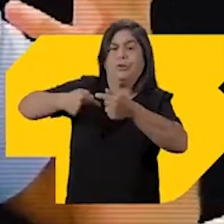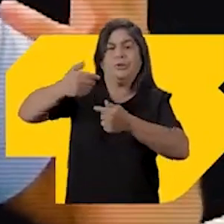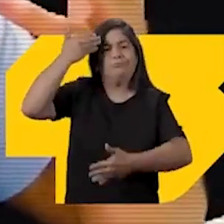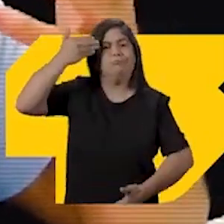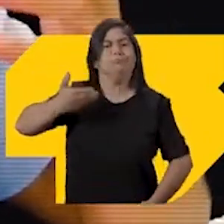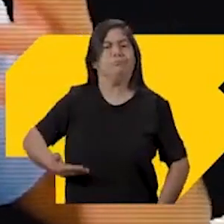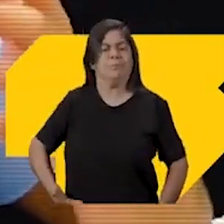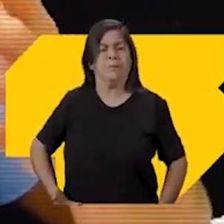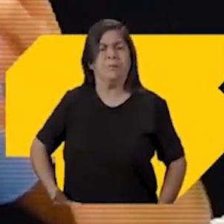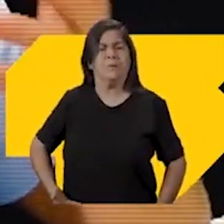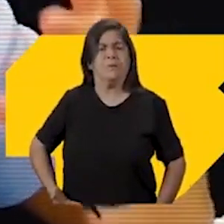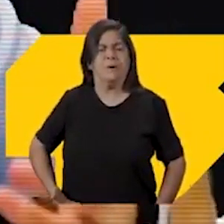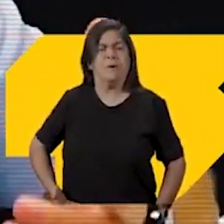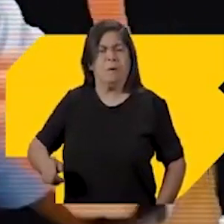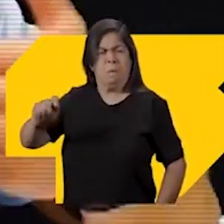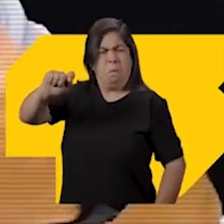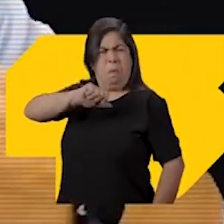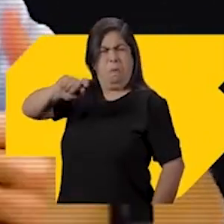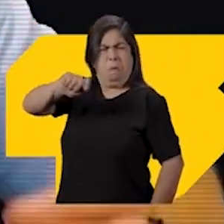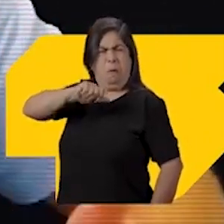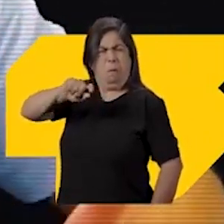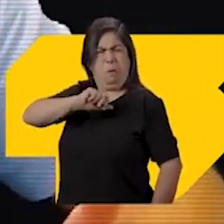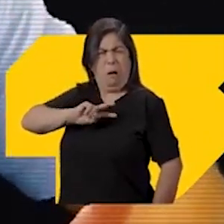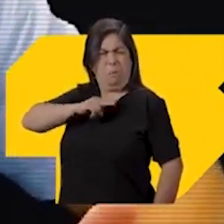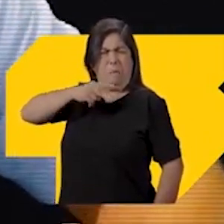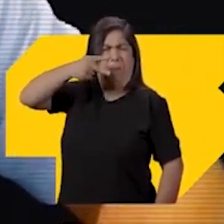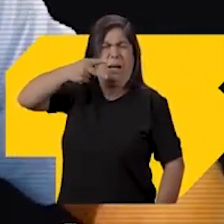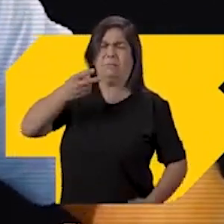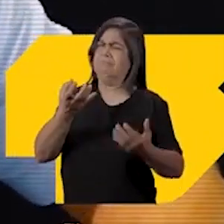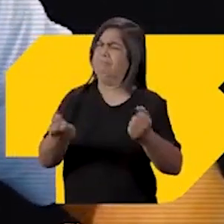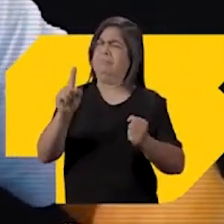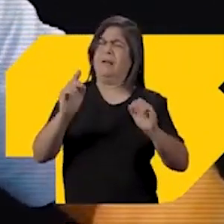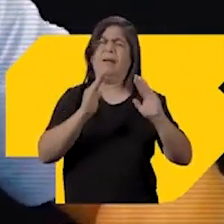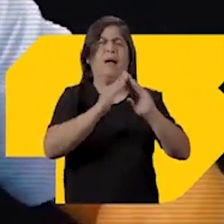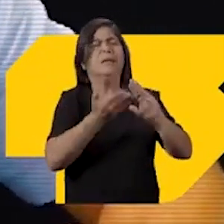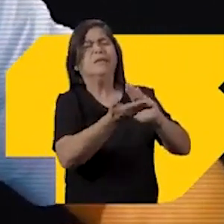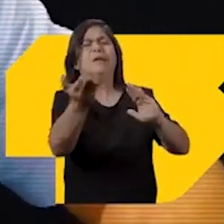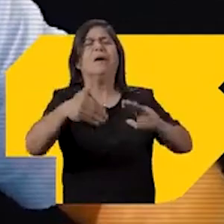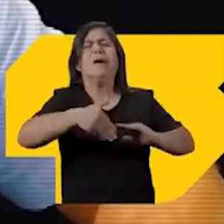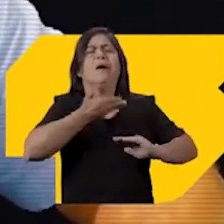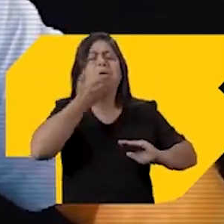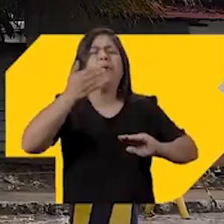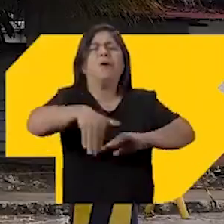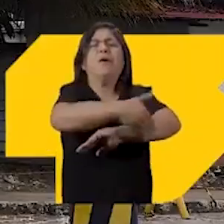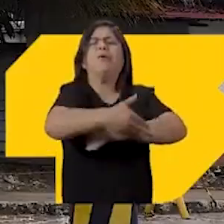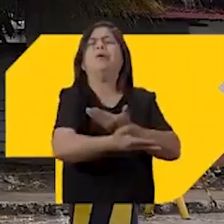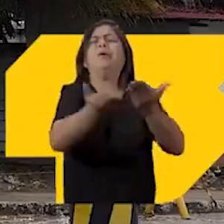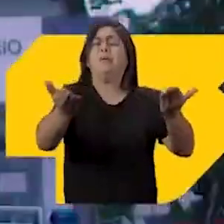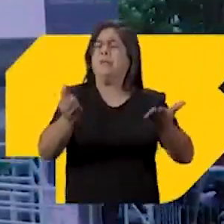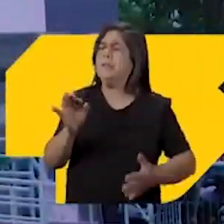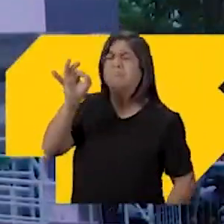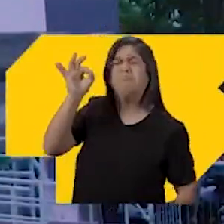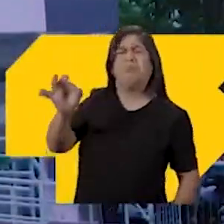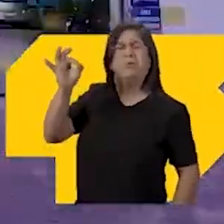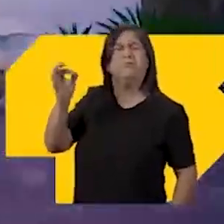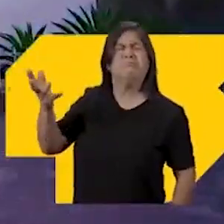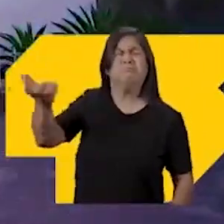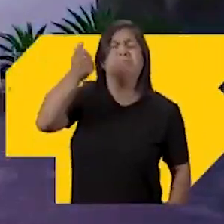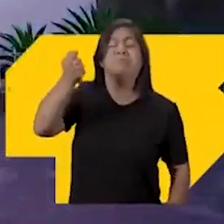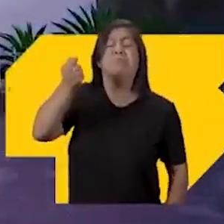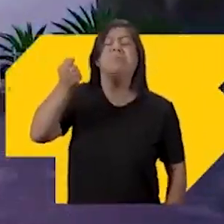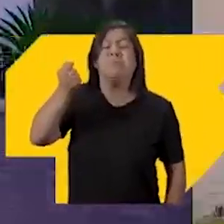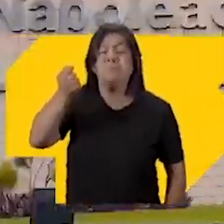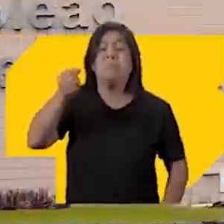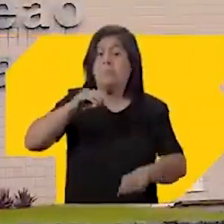autoridade é normal receber auxílio moradia enquanto tem gente dormindo na rua. Botou quente, Pedro. E tem mais.